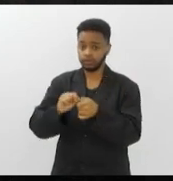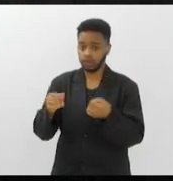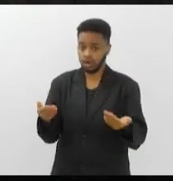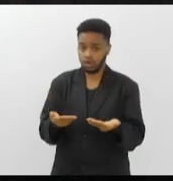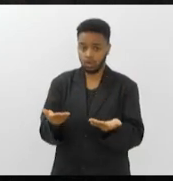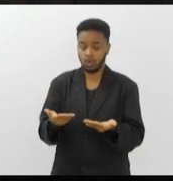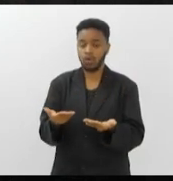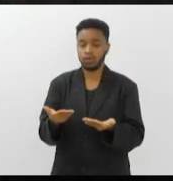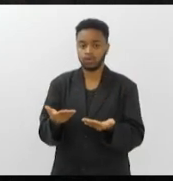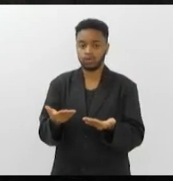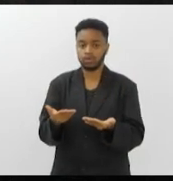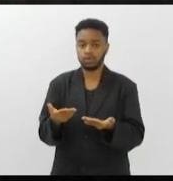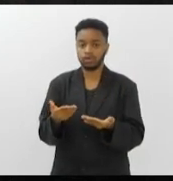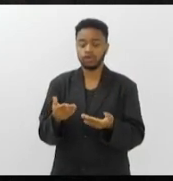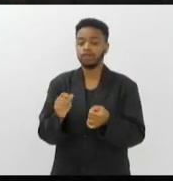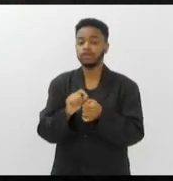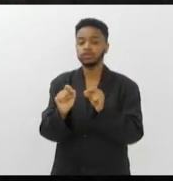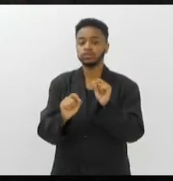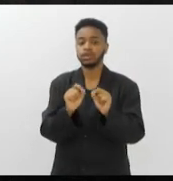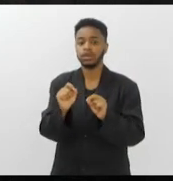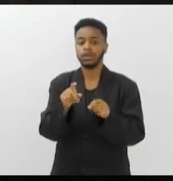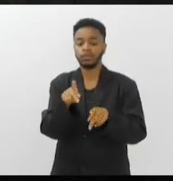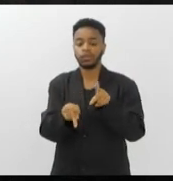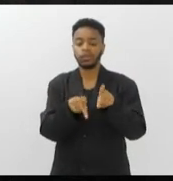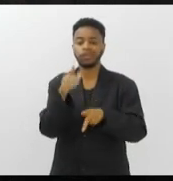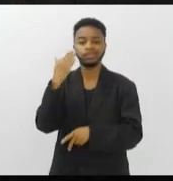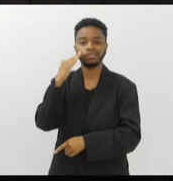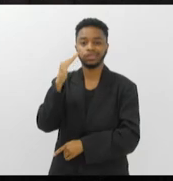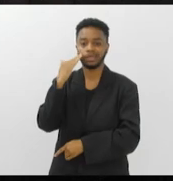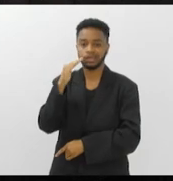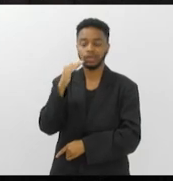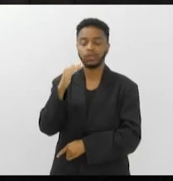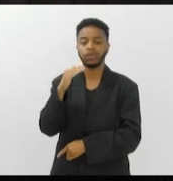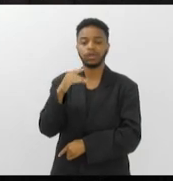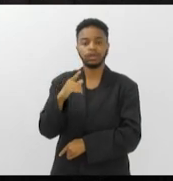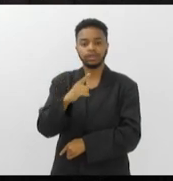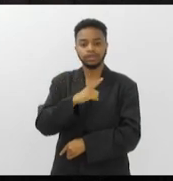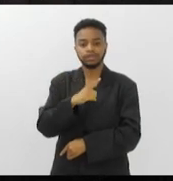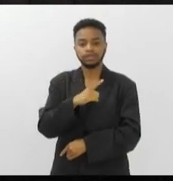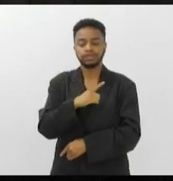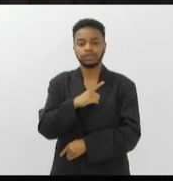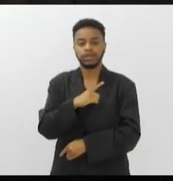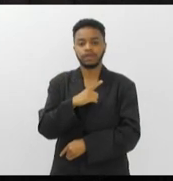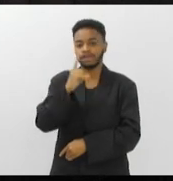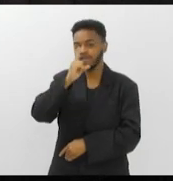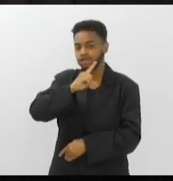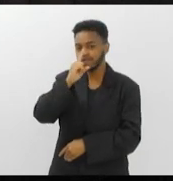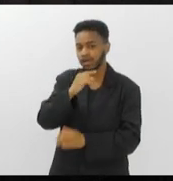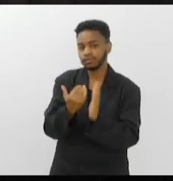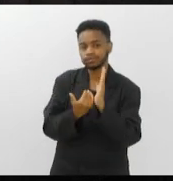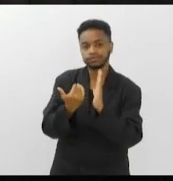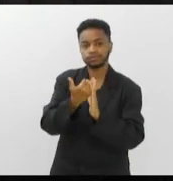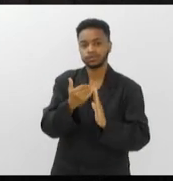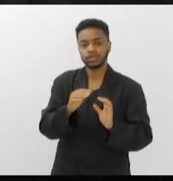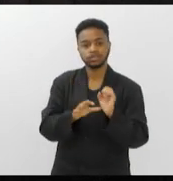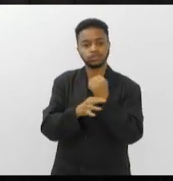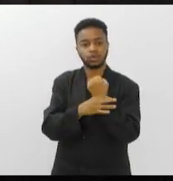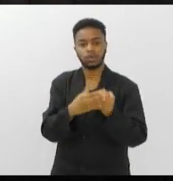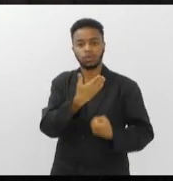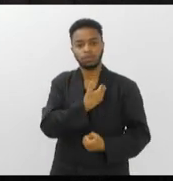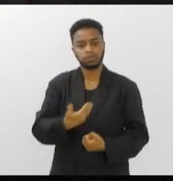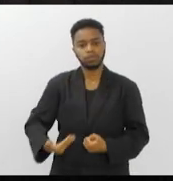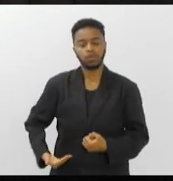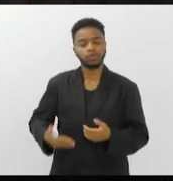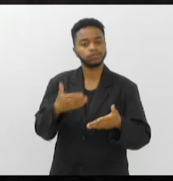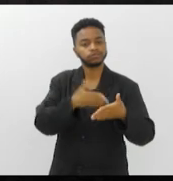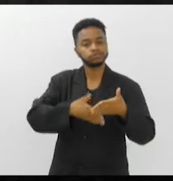deixaram, para a população entender, uma brecha tão grande que a segurança pública vem enfrentando um momento tão difícil